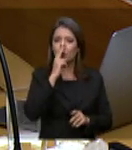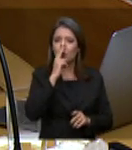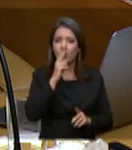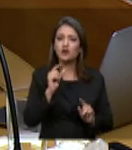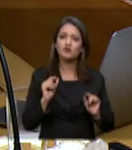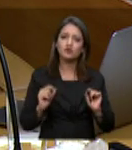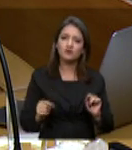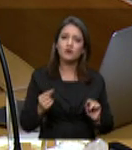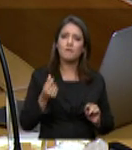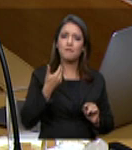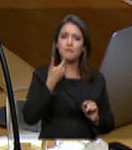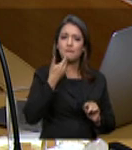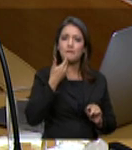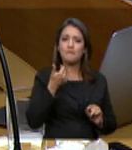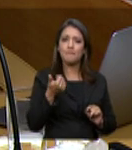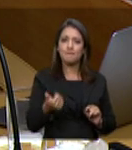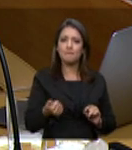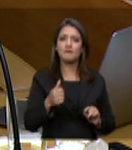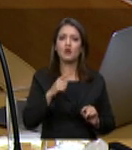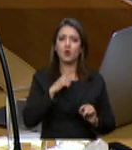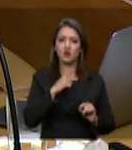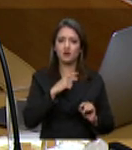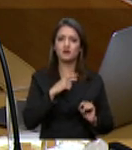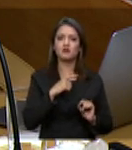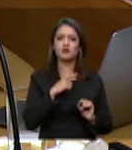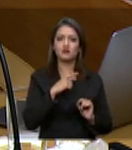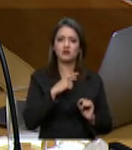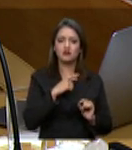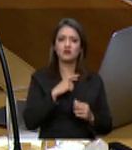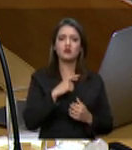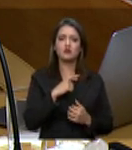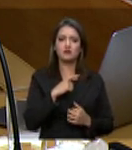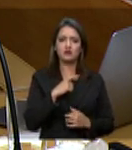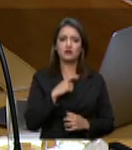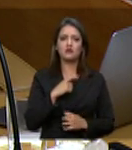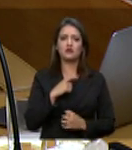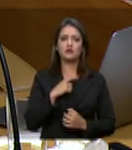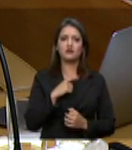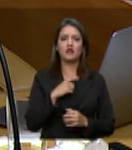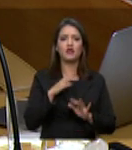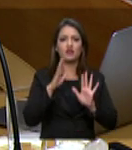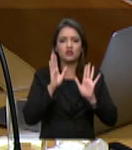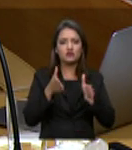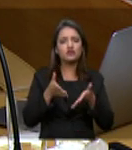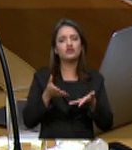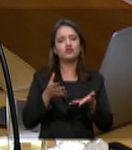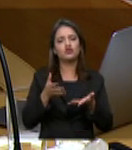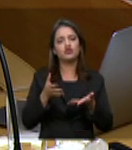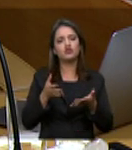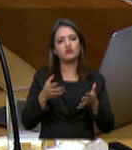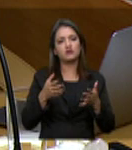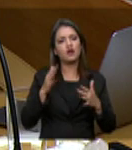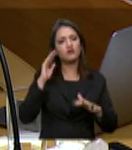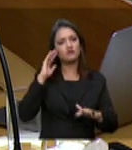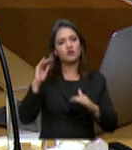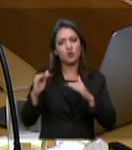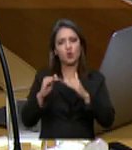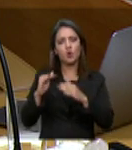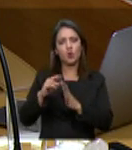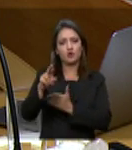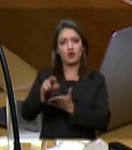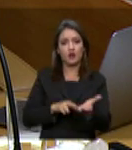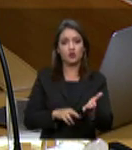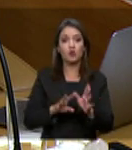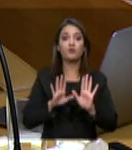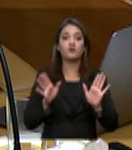mais adequado temos uma posição Unis é alinhada com o relator e portanto no